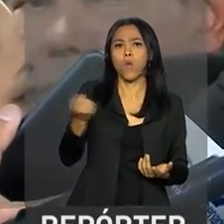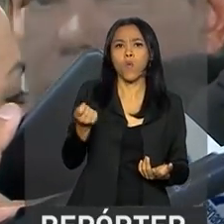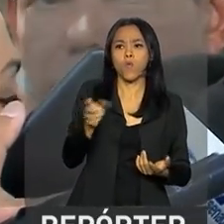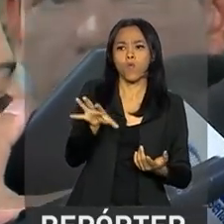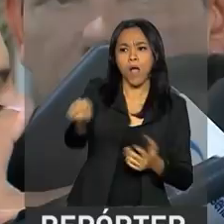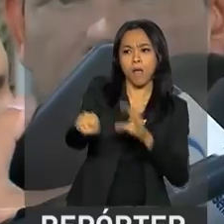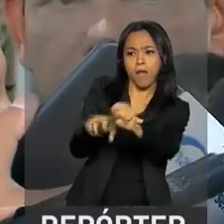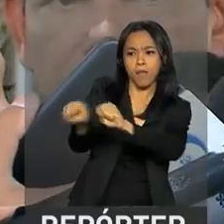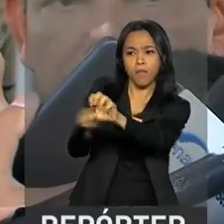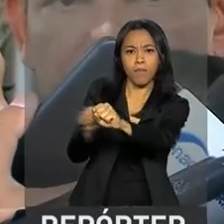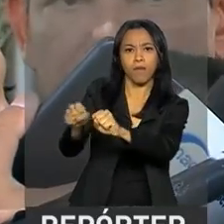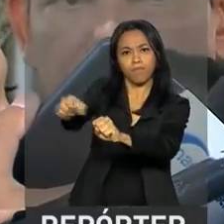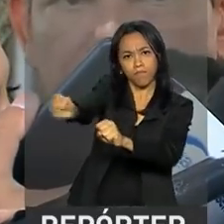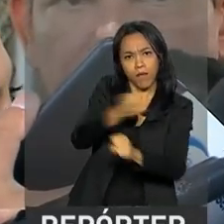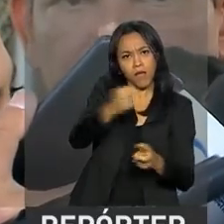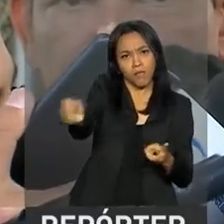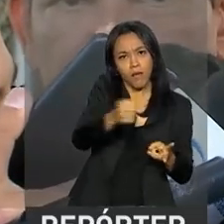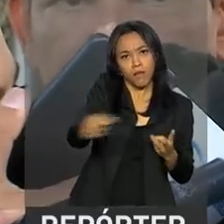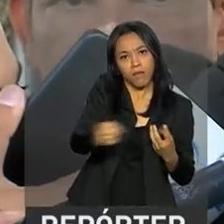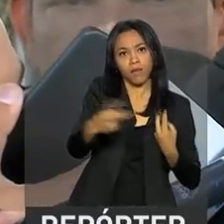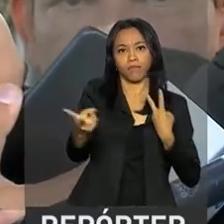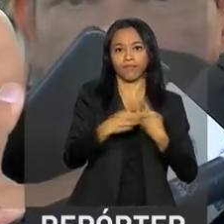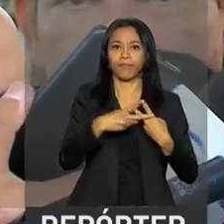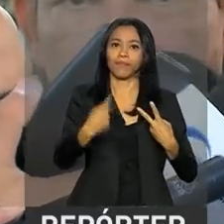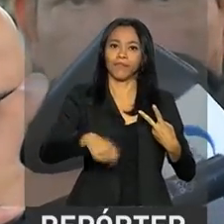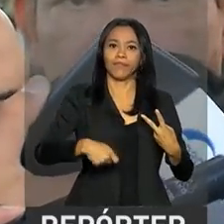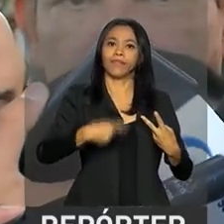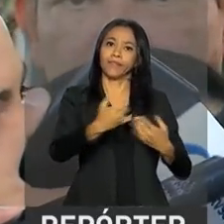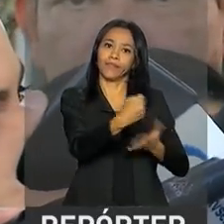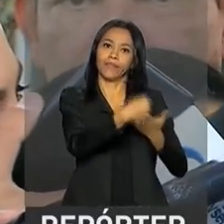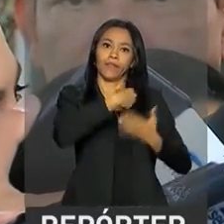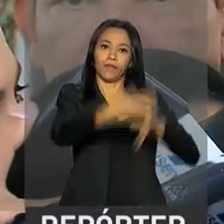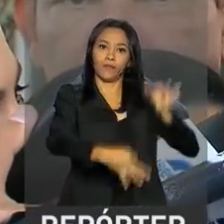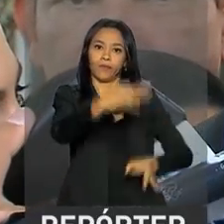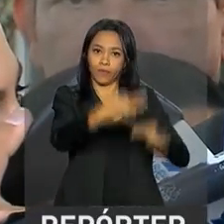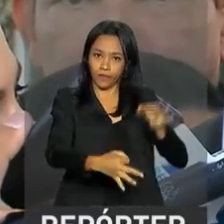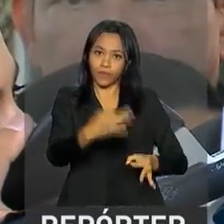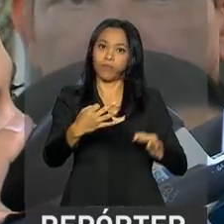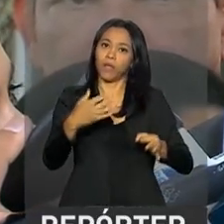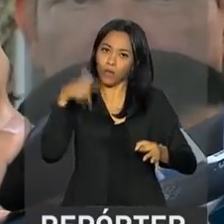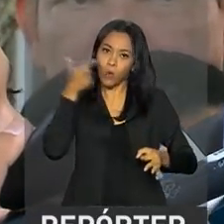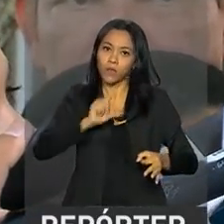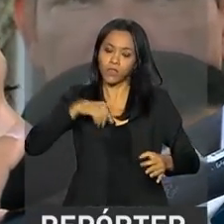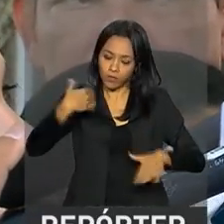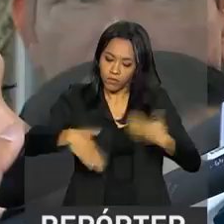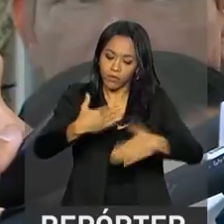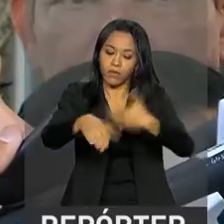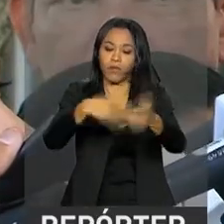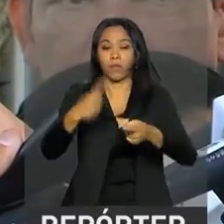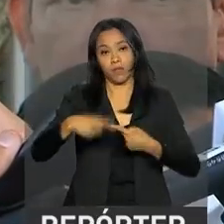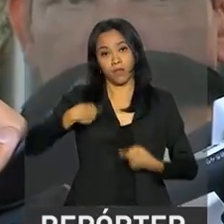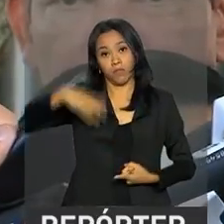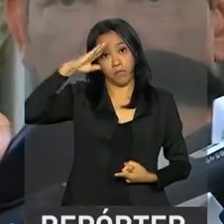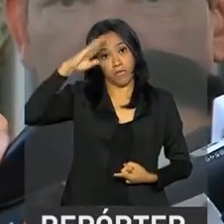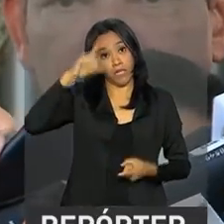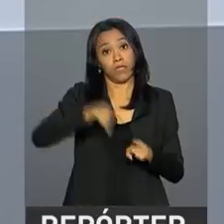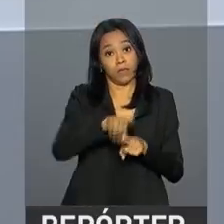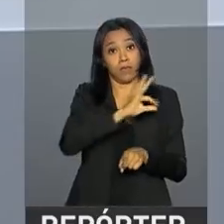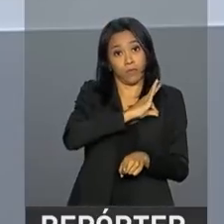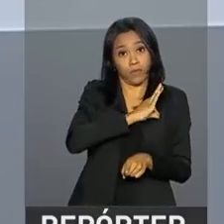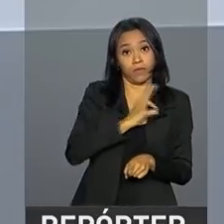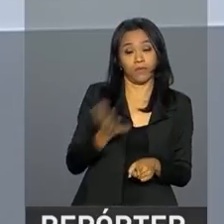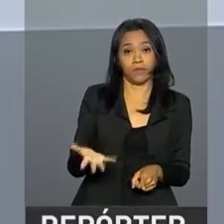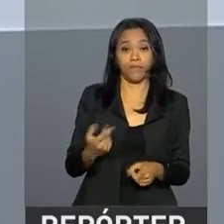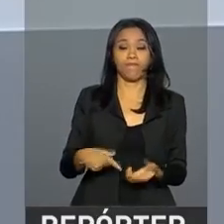ocasiões ele precisa voltar para uma melhor eficácia do trabalho a ser desenvolvido tanto pelos militares como pelos polícias